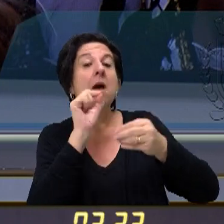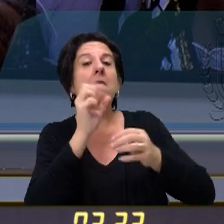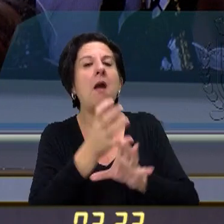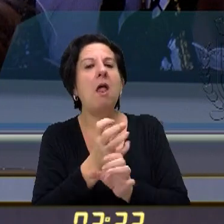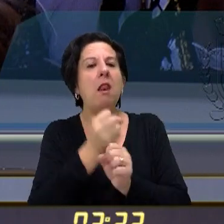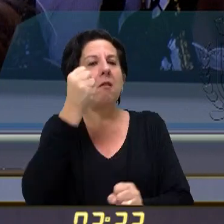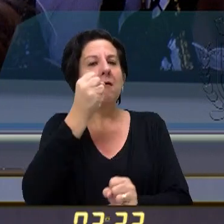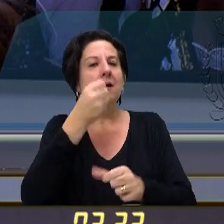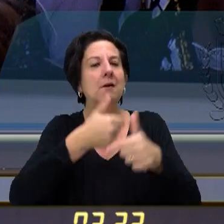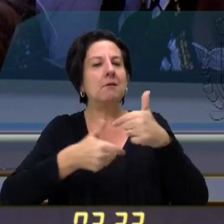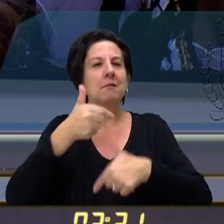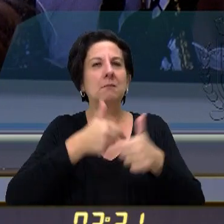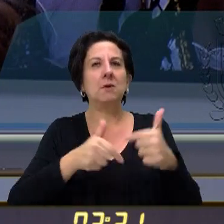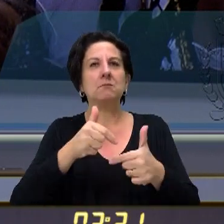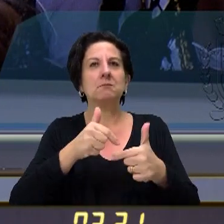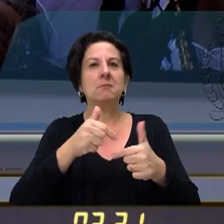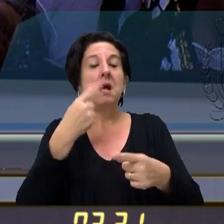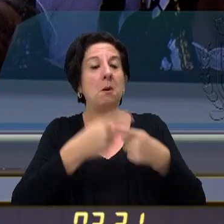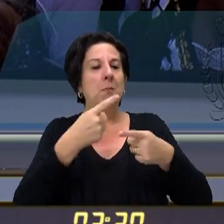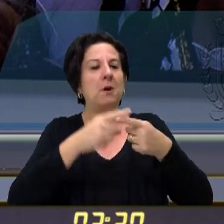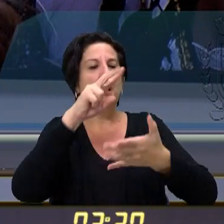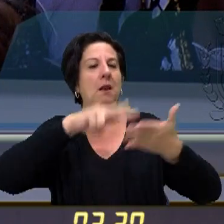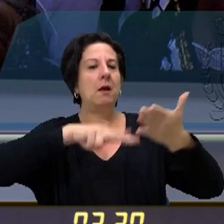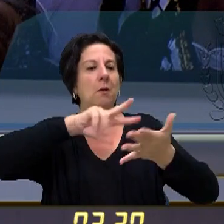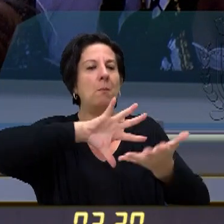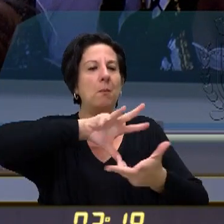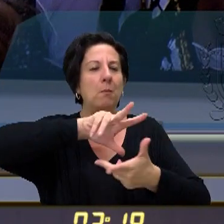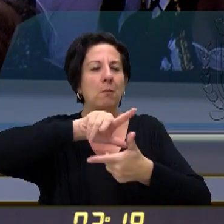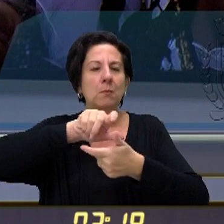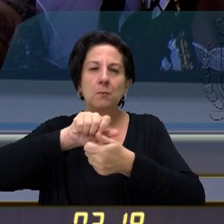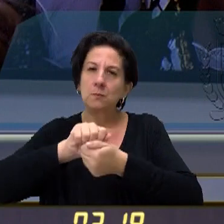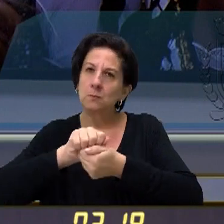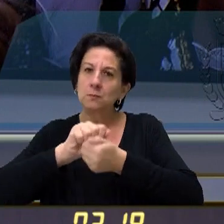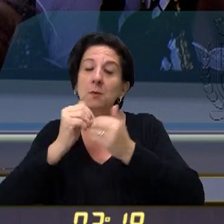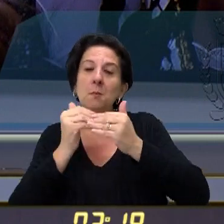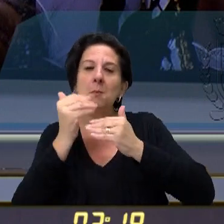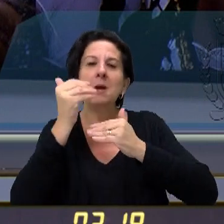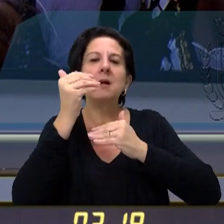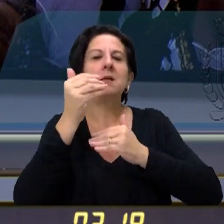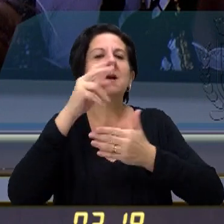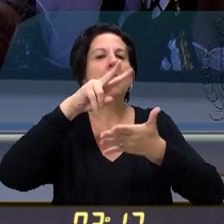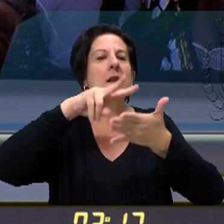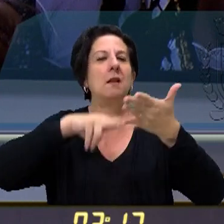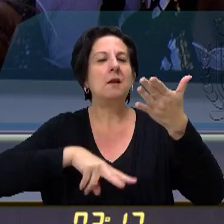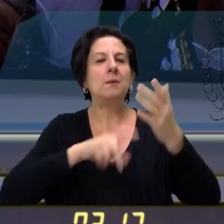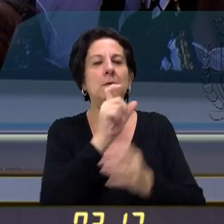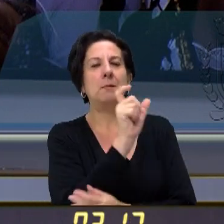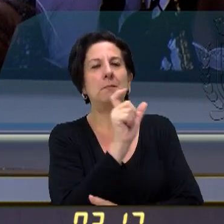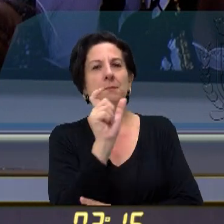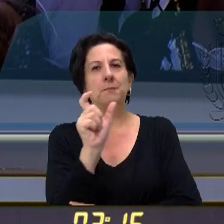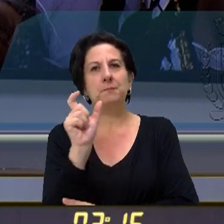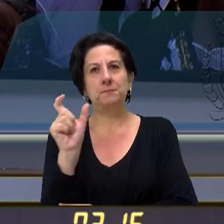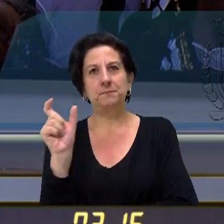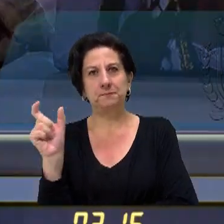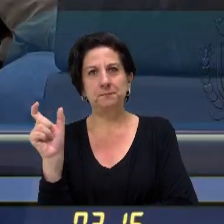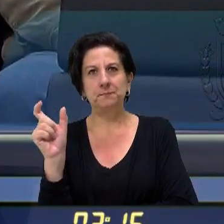esse trabalho. Porque a leitura do mundo precede a leitura da palavra. Paulo Freire quer